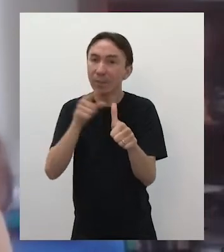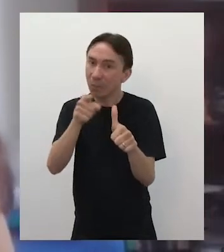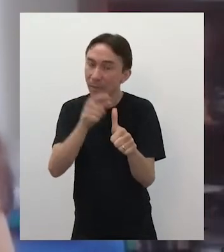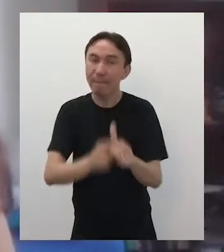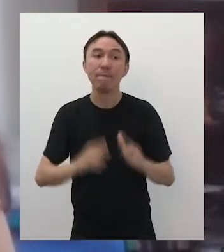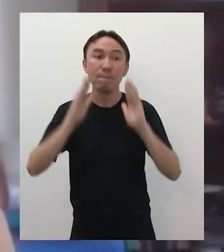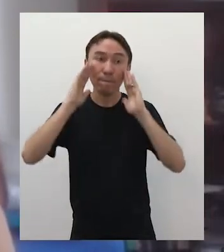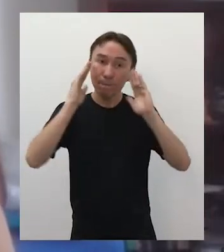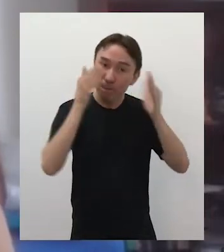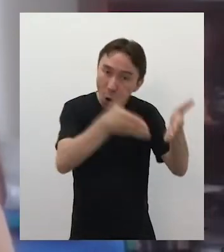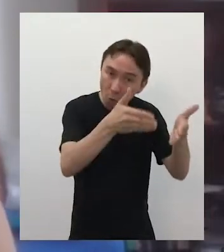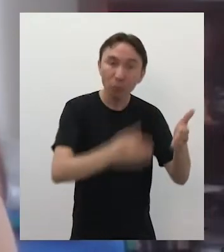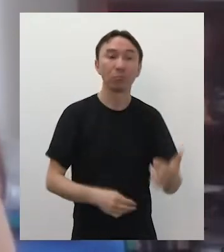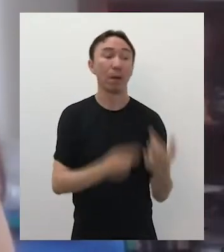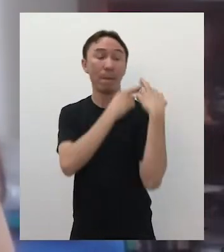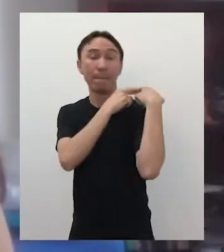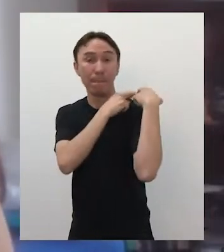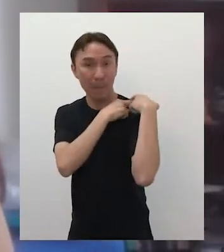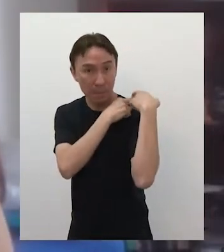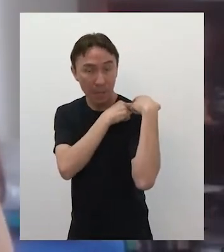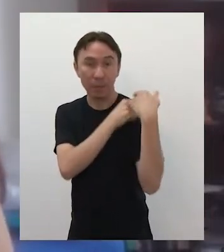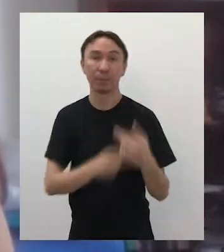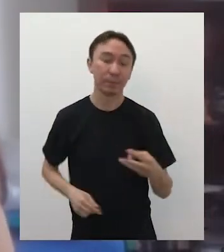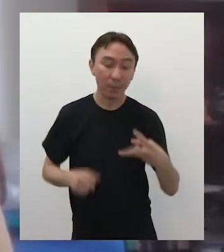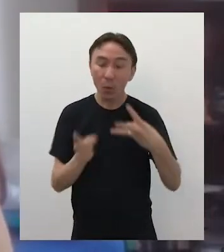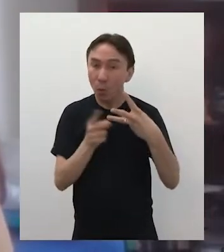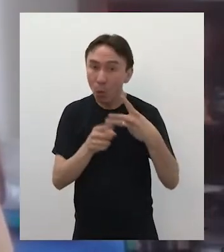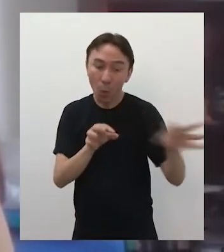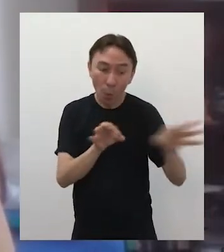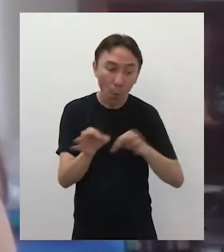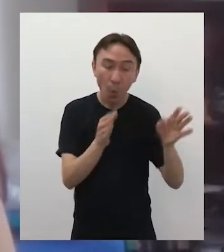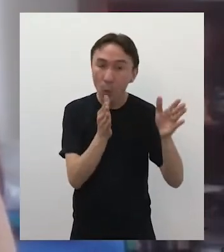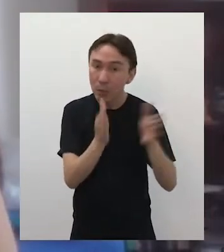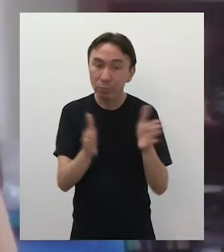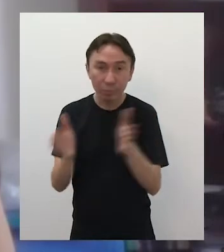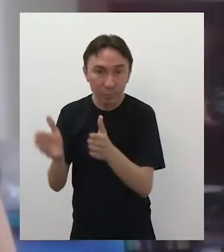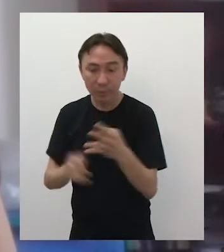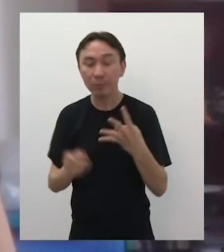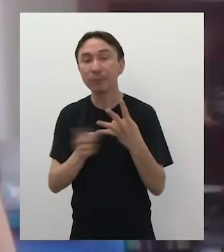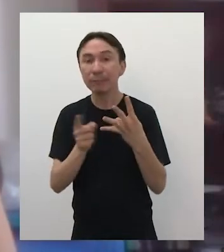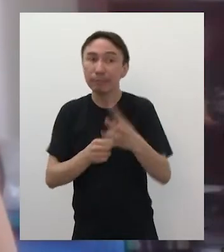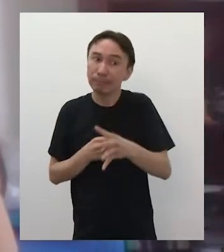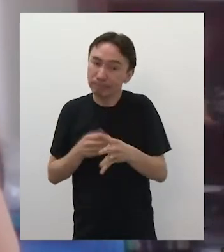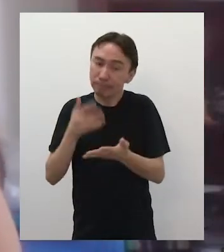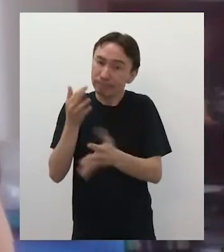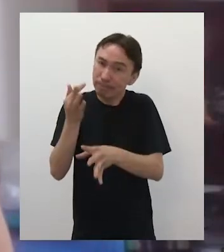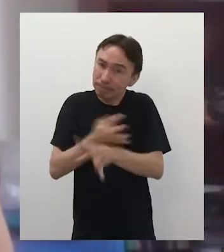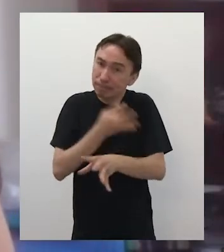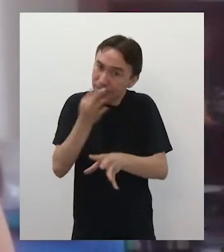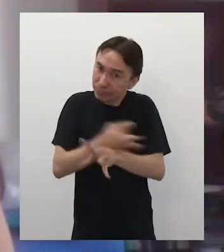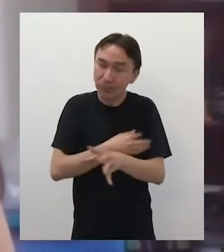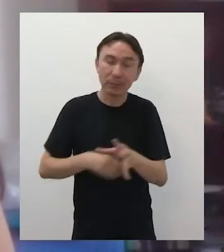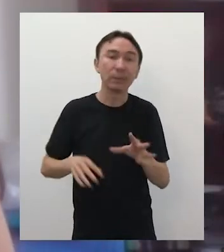5 competências, né? Ela é a macrocompetência maior de todas, né? Ela é composta por